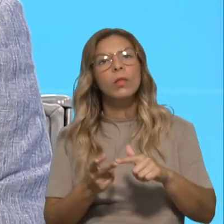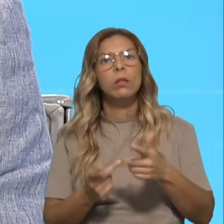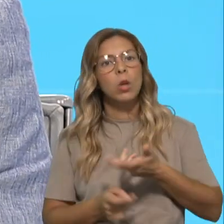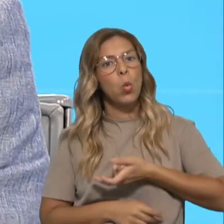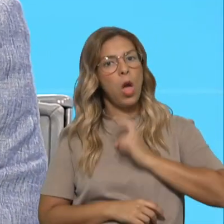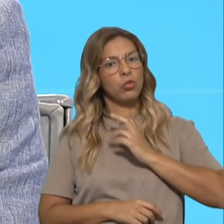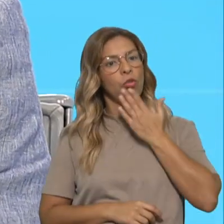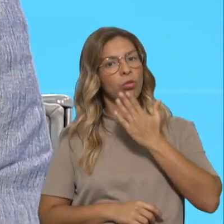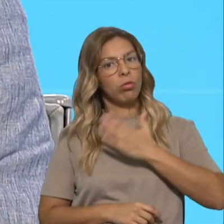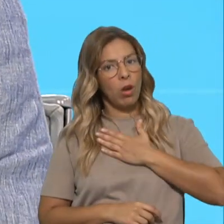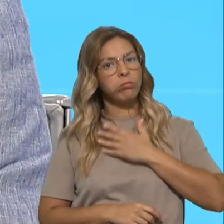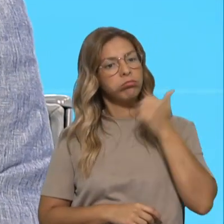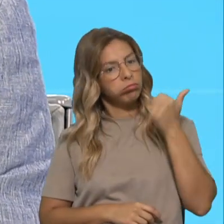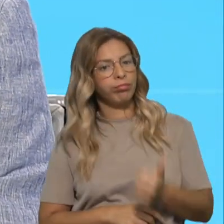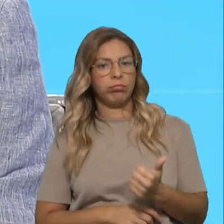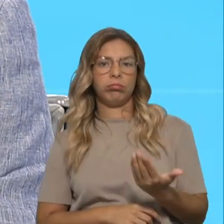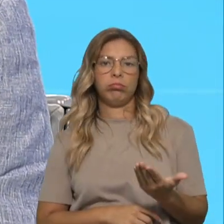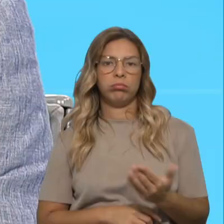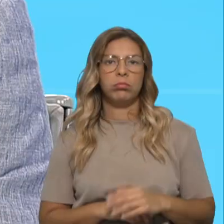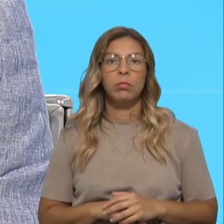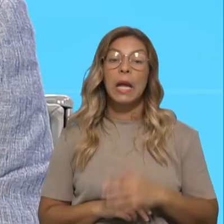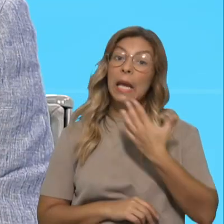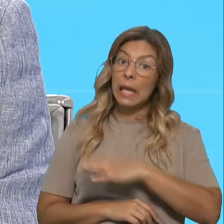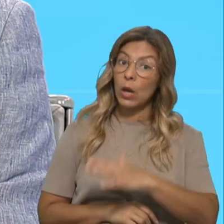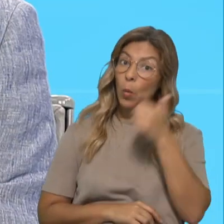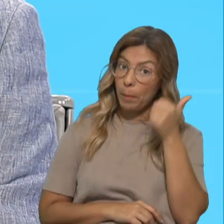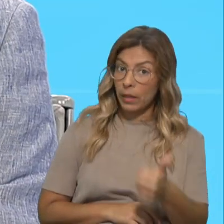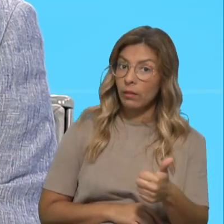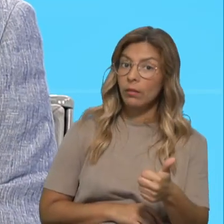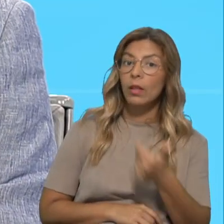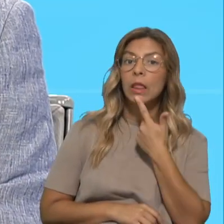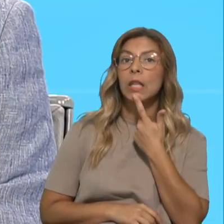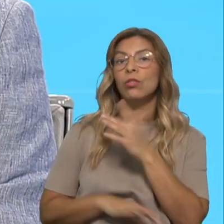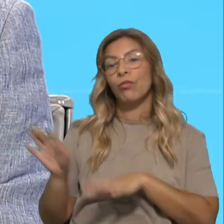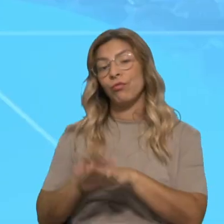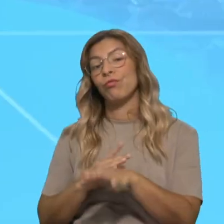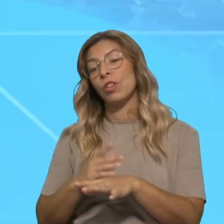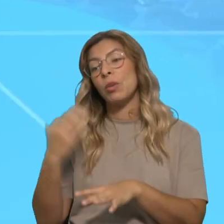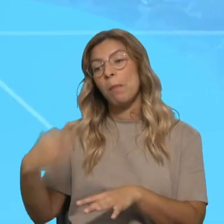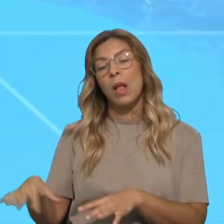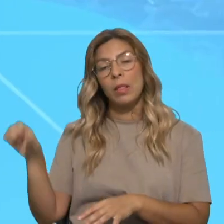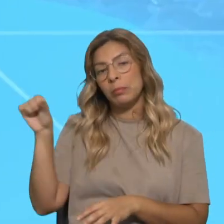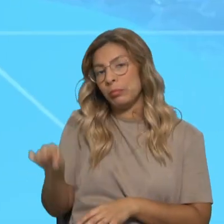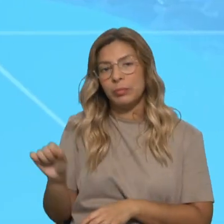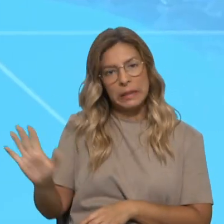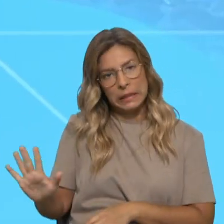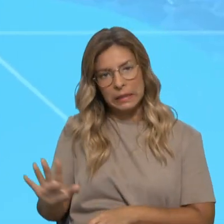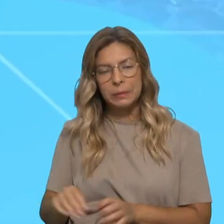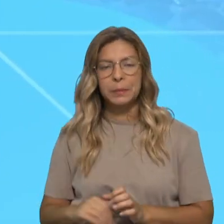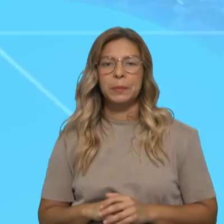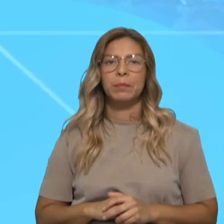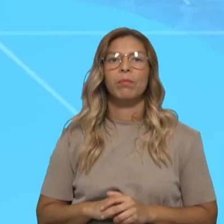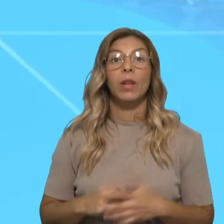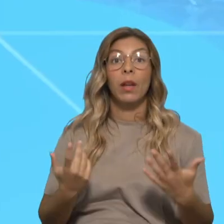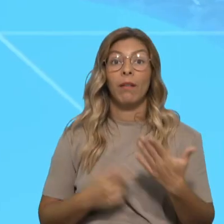a decidir o bem. E se decidirmos o bem, será melhor do que fazer o mal. Isso requer uma atitude de fé e